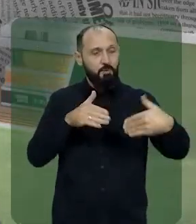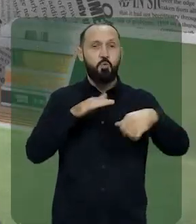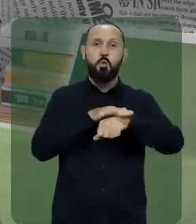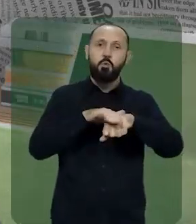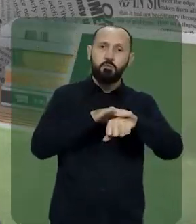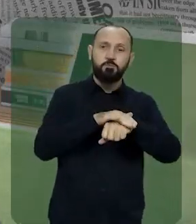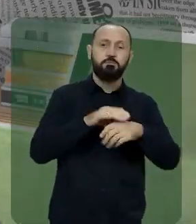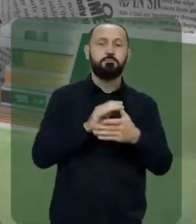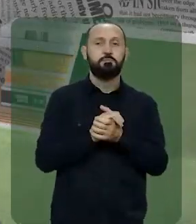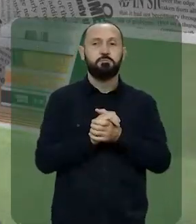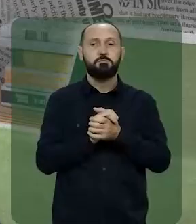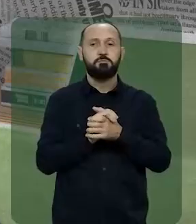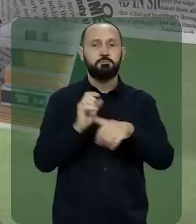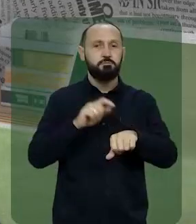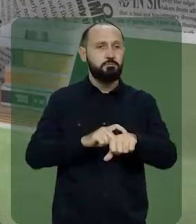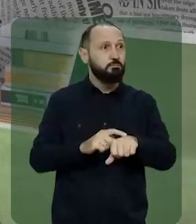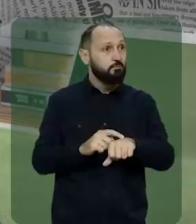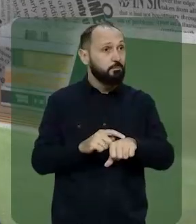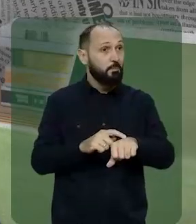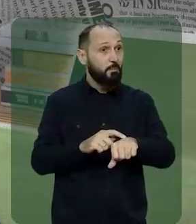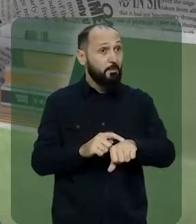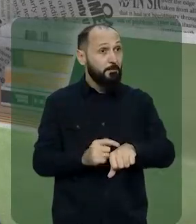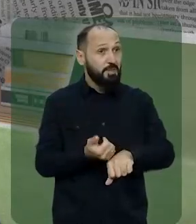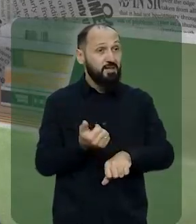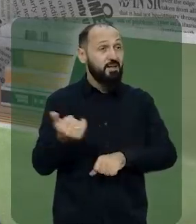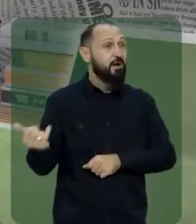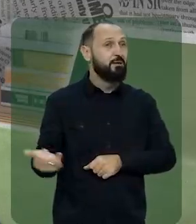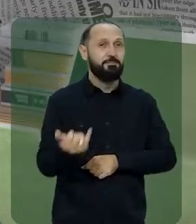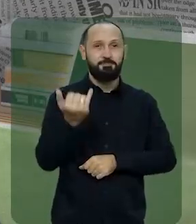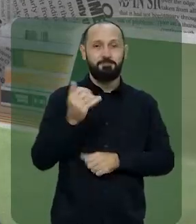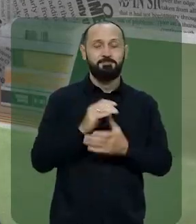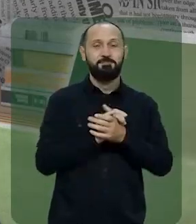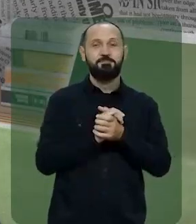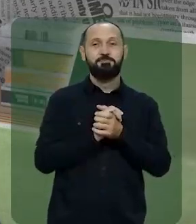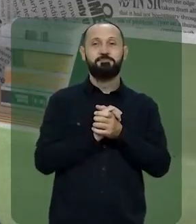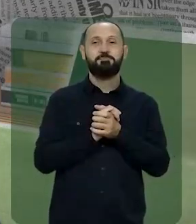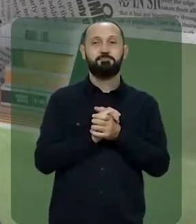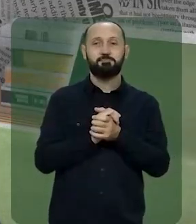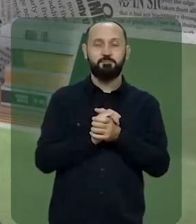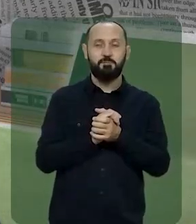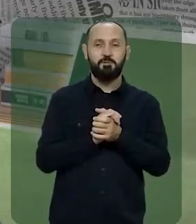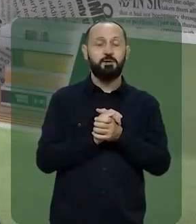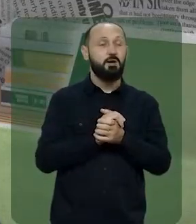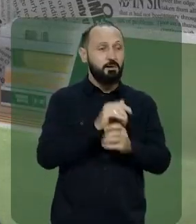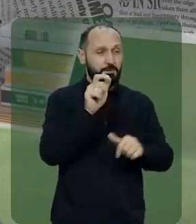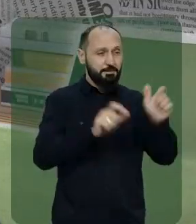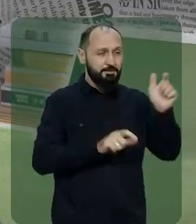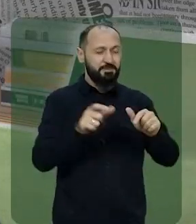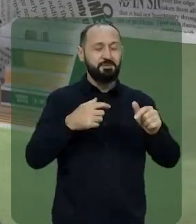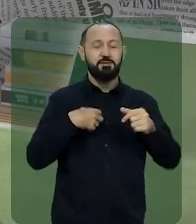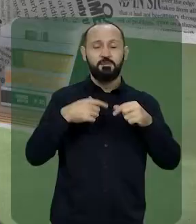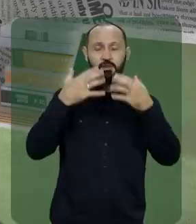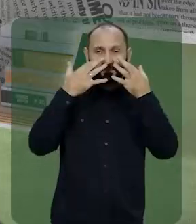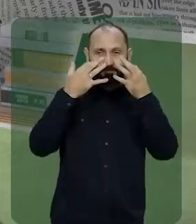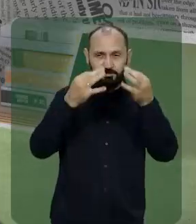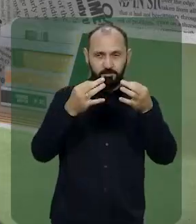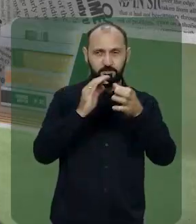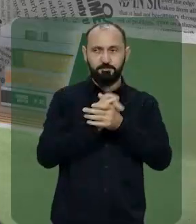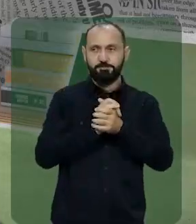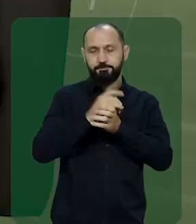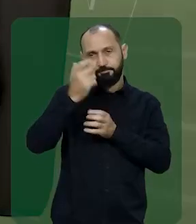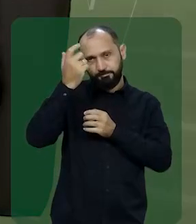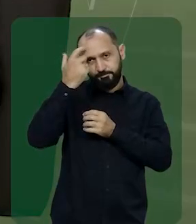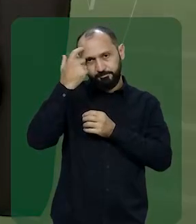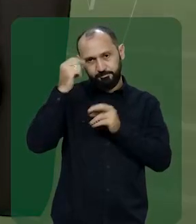Então, é preciso falar muito sobre isso, é preciso fazer isso que nós estamos fazendo agora, né? Esse momento aqui